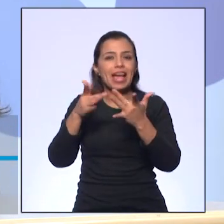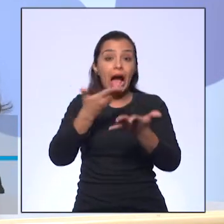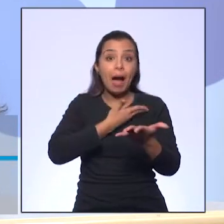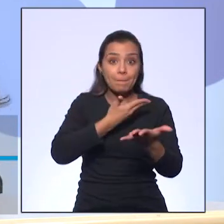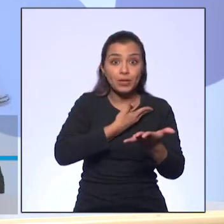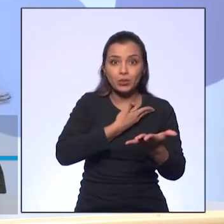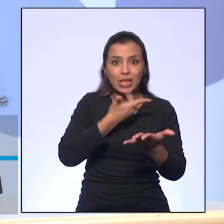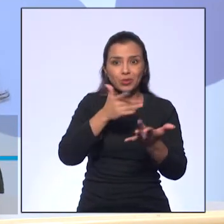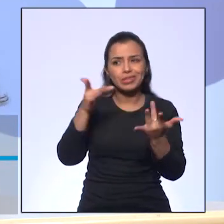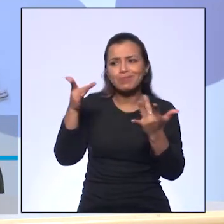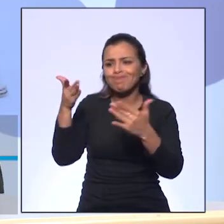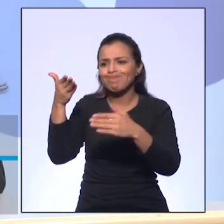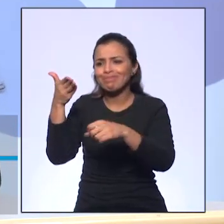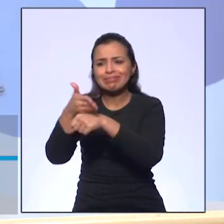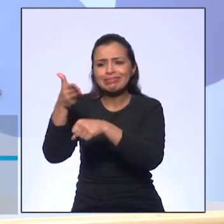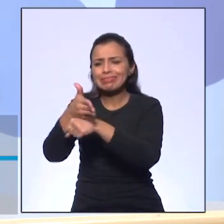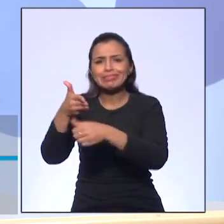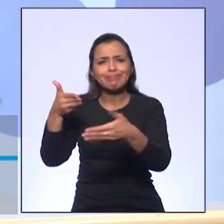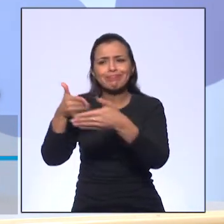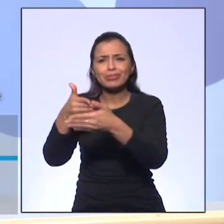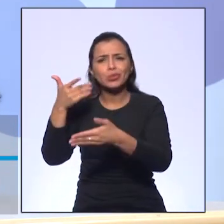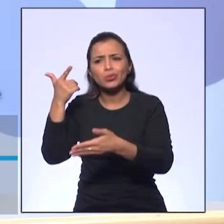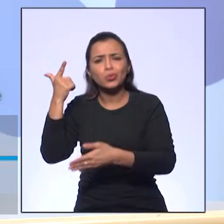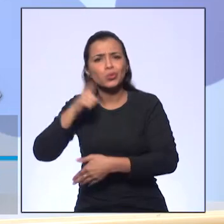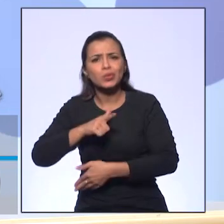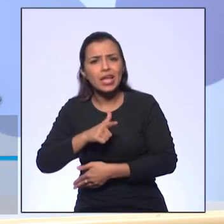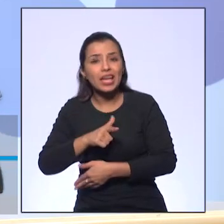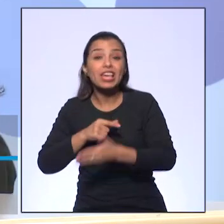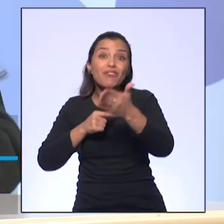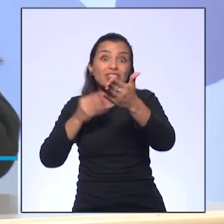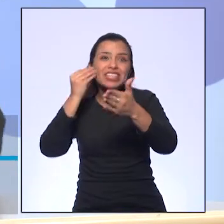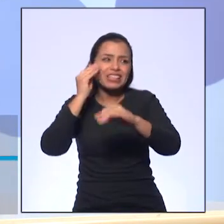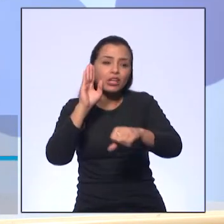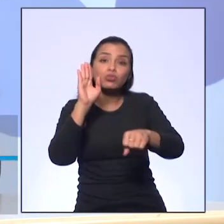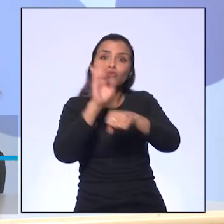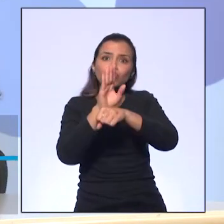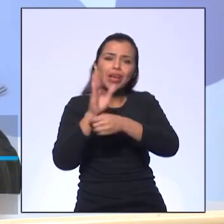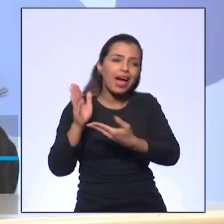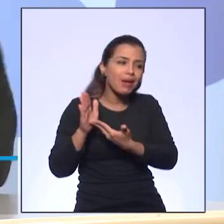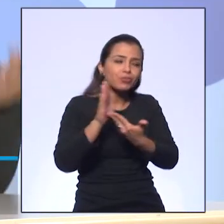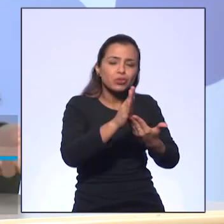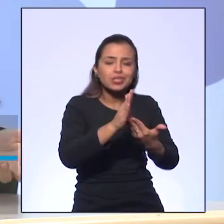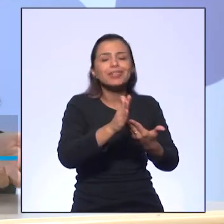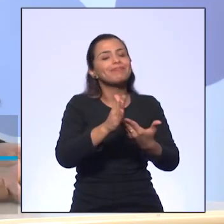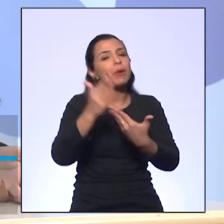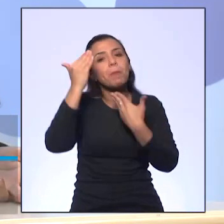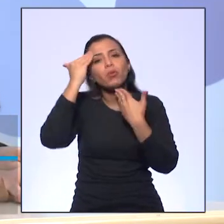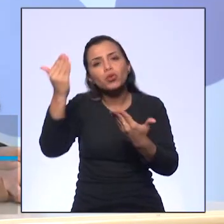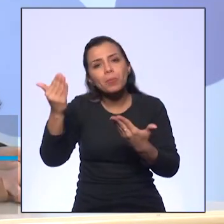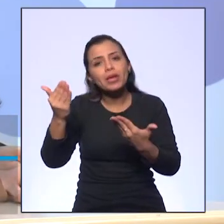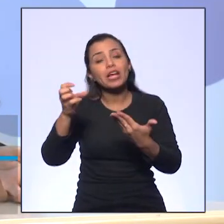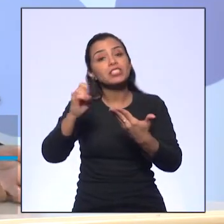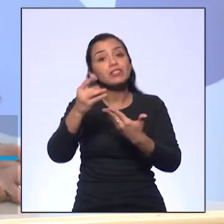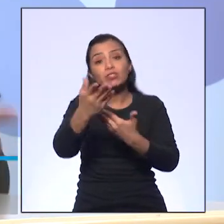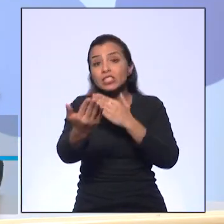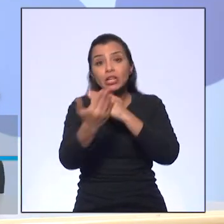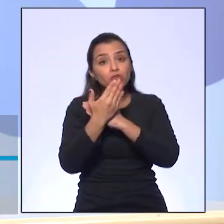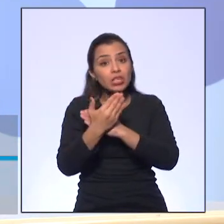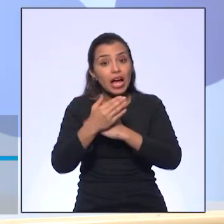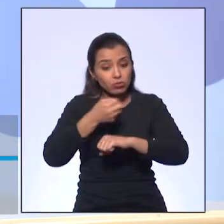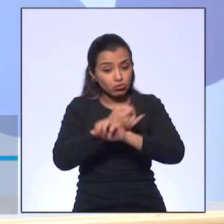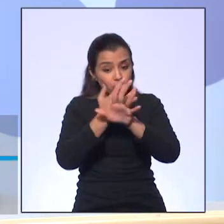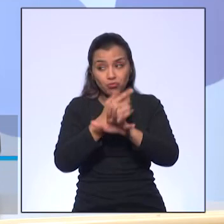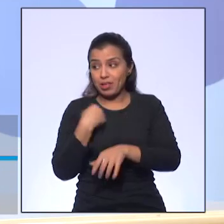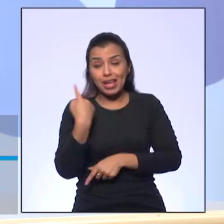manda mensagem. Então, assim, não temos como agradecer, porque se não fosse a ajuda aí de vocês, o Centro de Mídias não estaria funcionando.